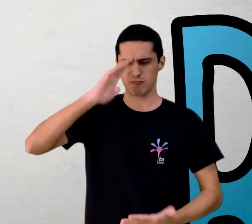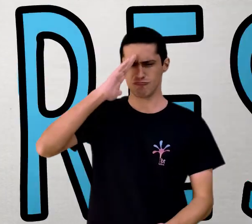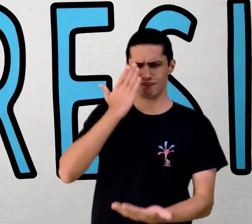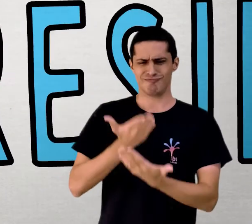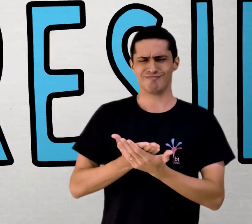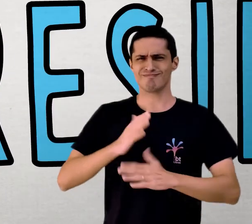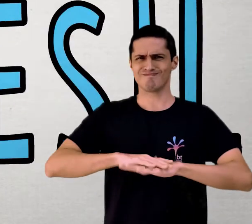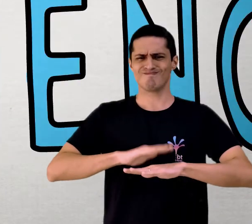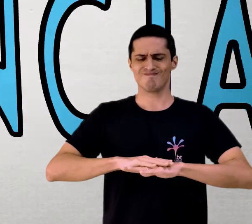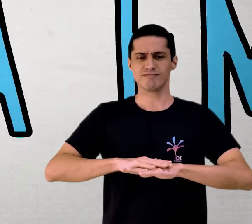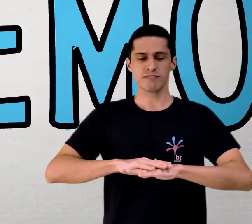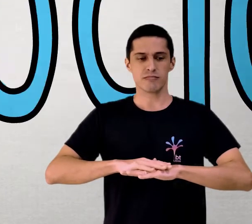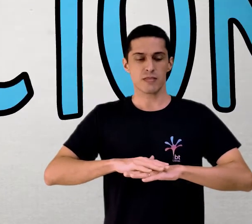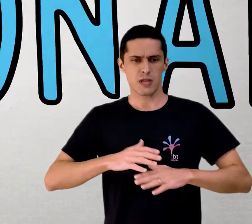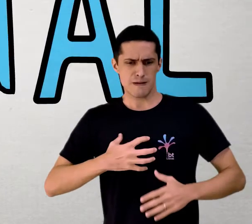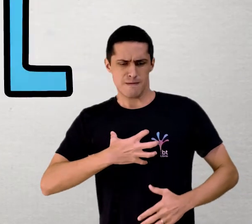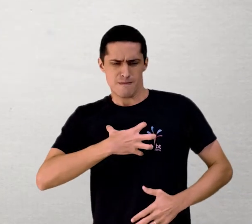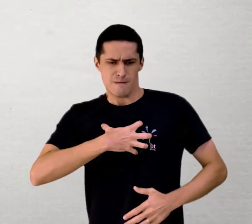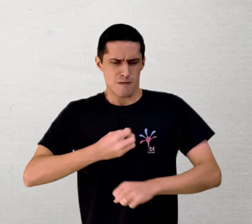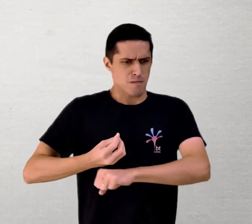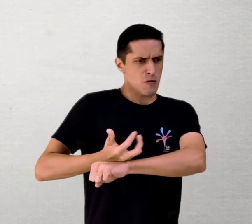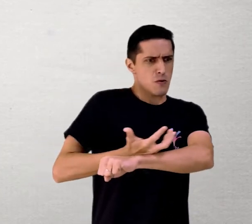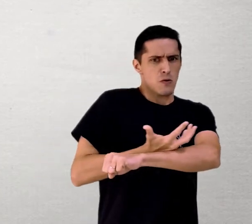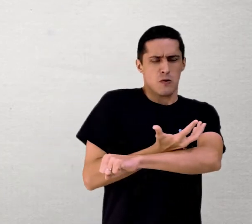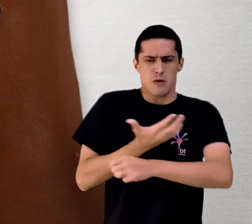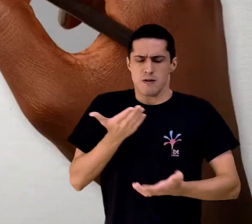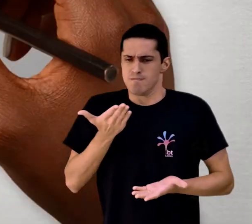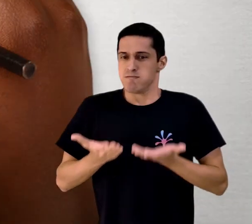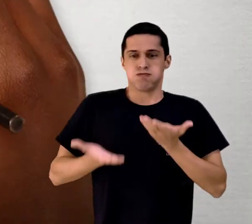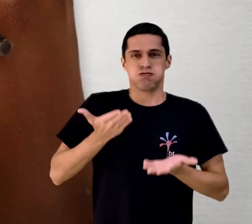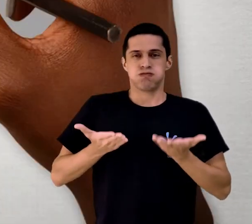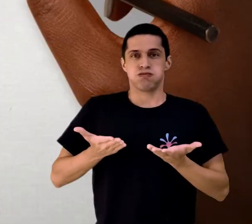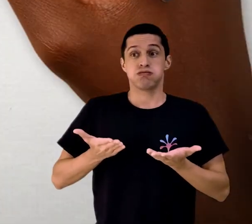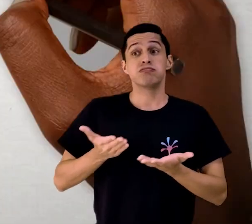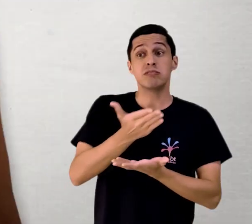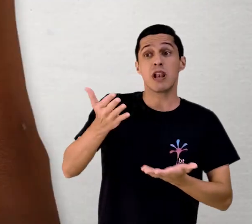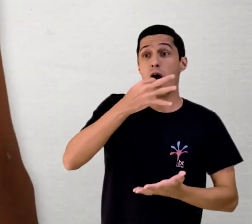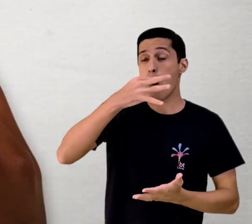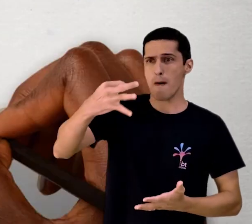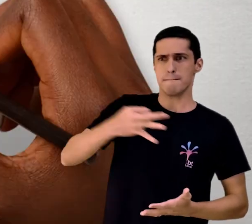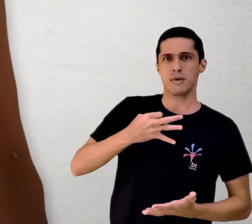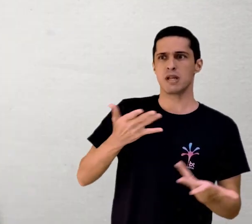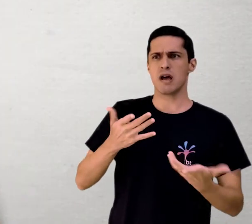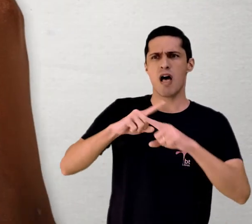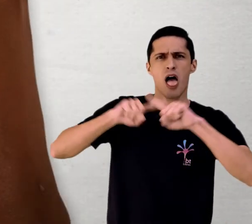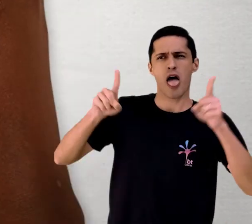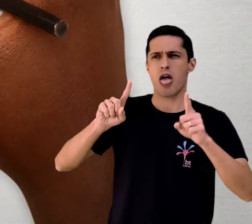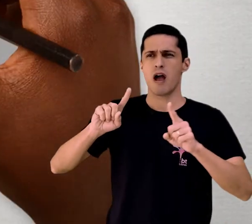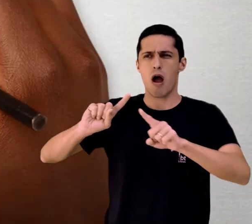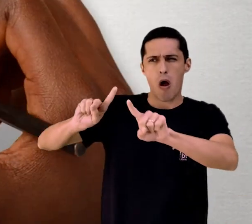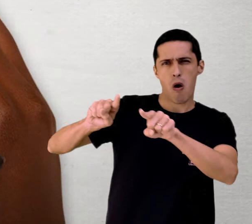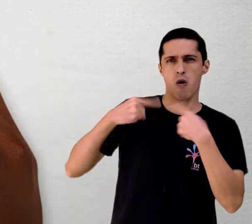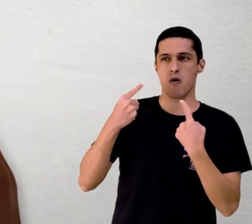nossas emoções, somos menos propensos a nos desestabilizarmos frente à opinião dos outros, às críticas ou